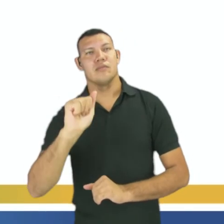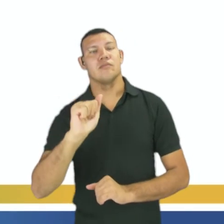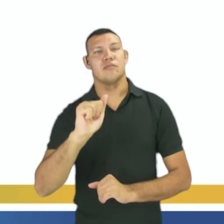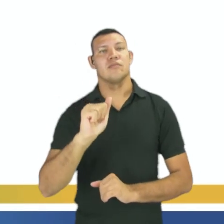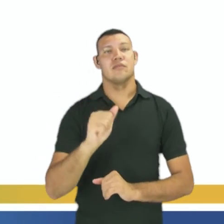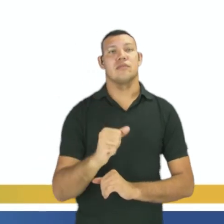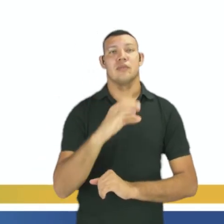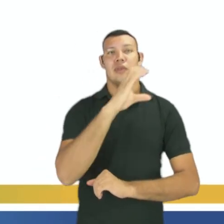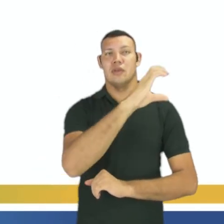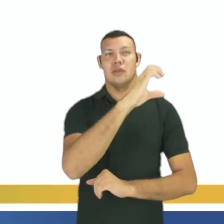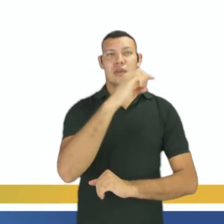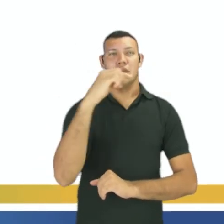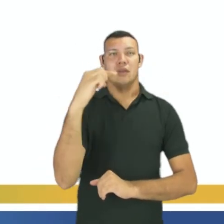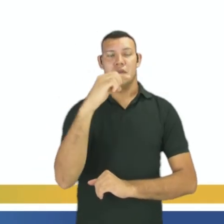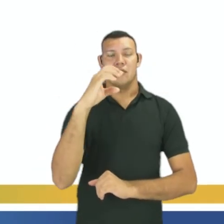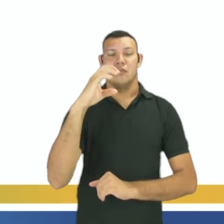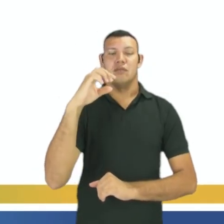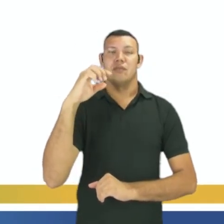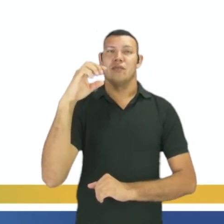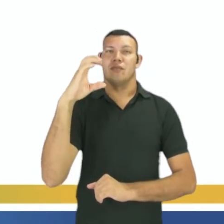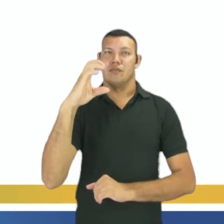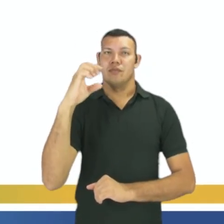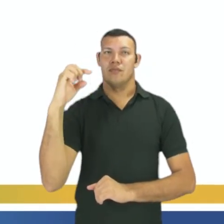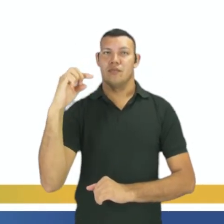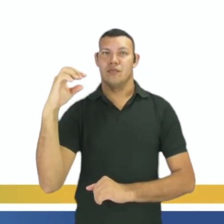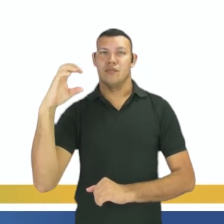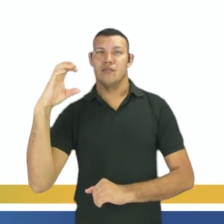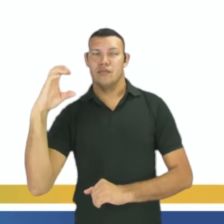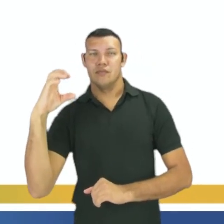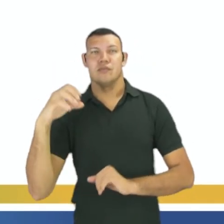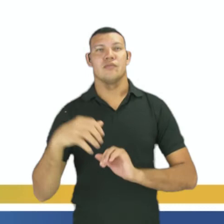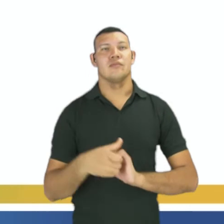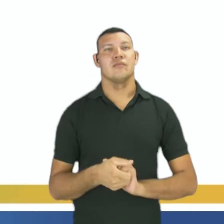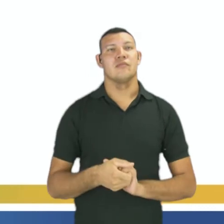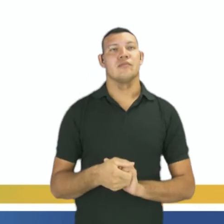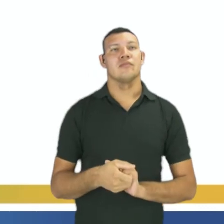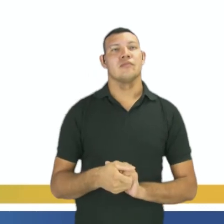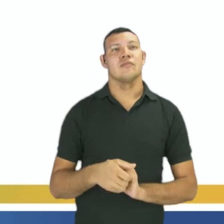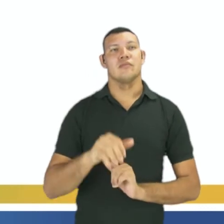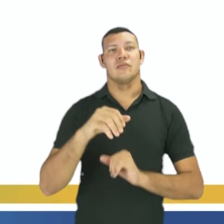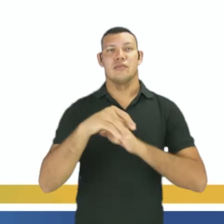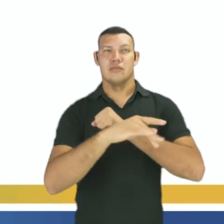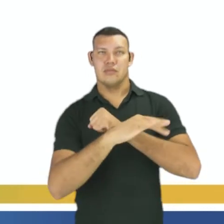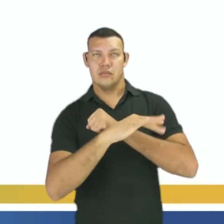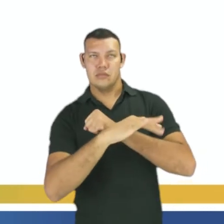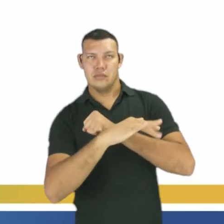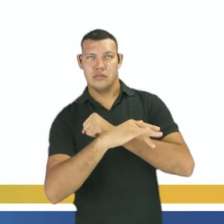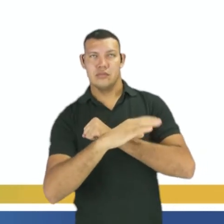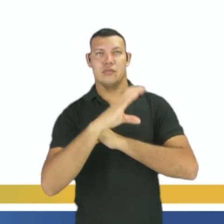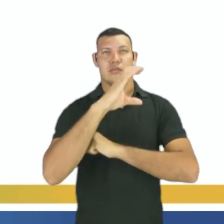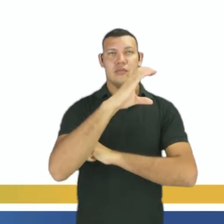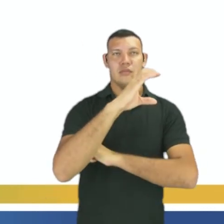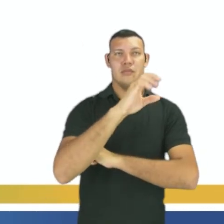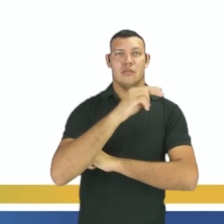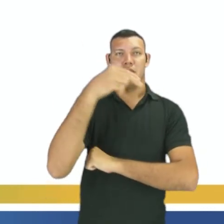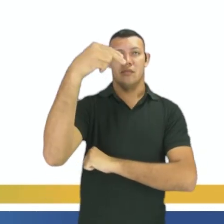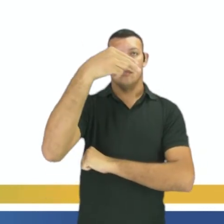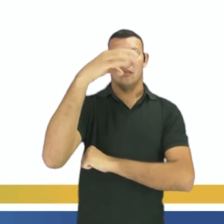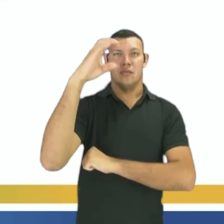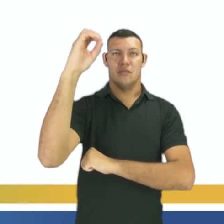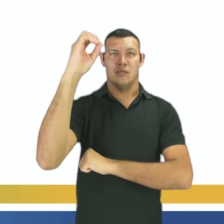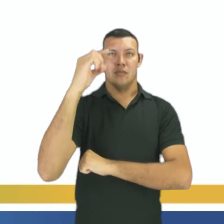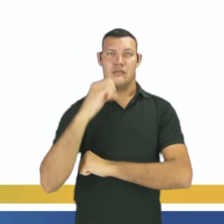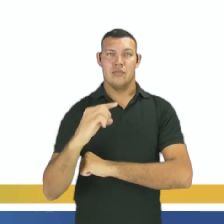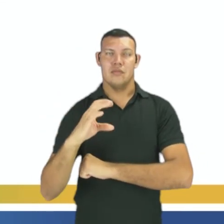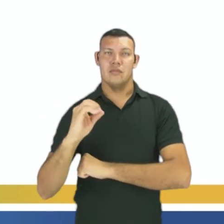carbonila no meio. O ácido carboxílico vai ter carbonila no final, hidroxila mais dupla